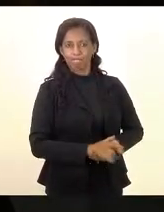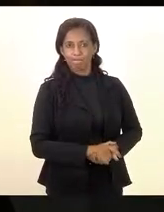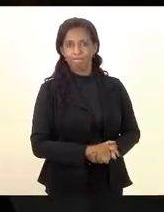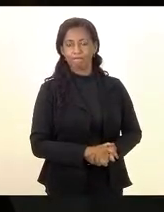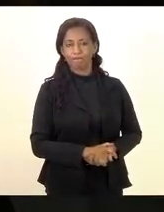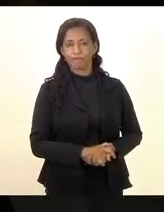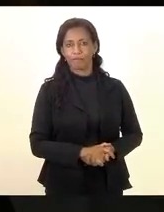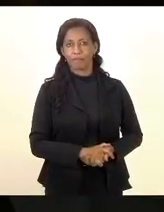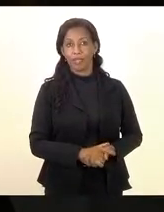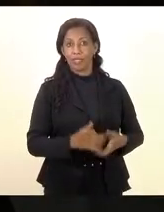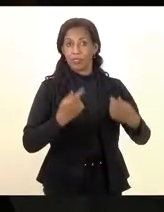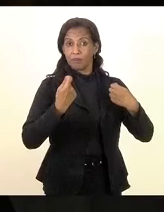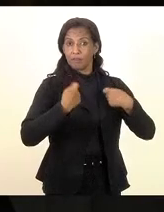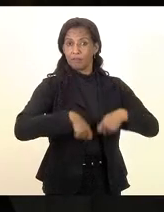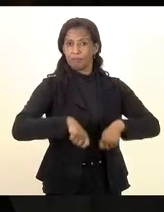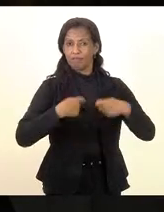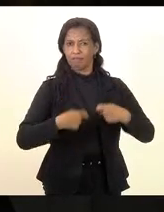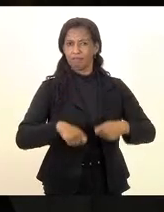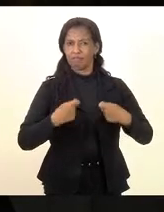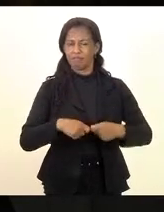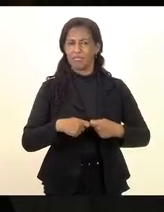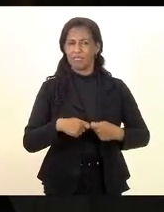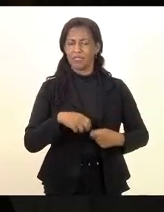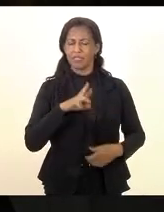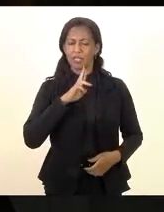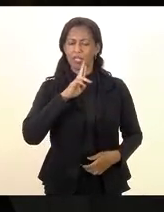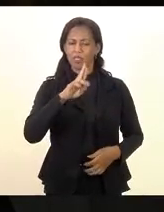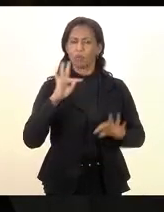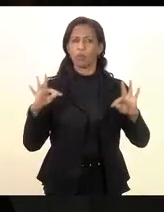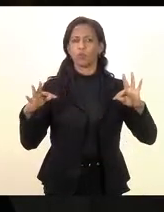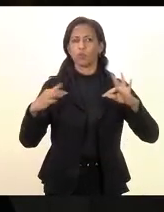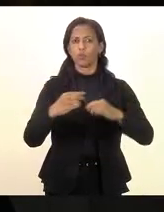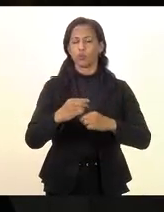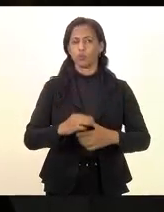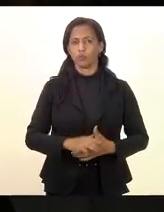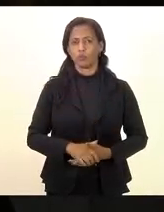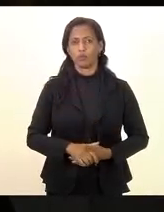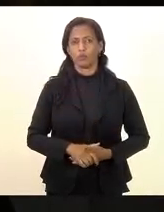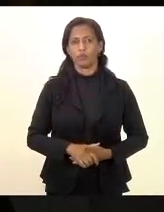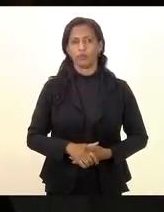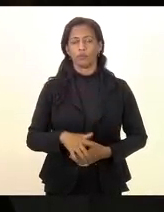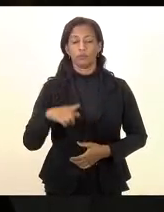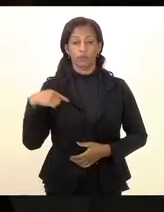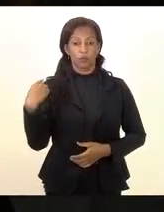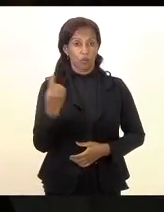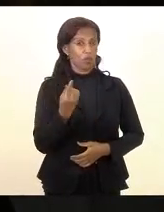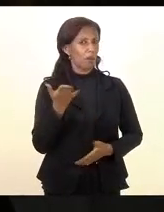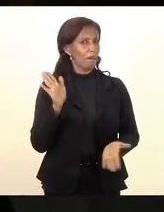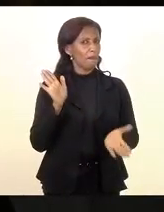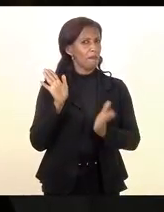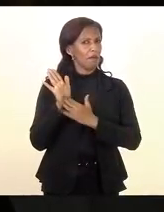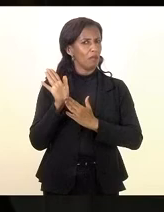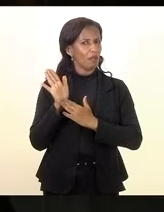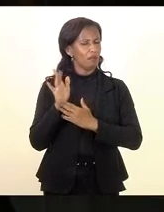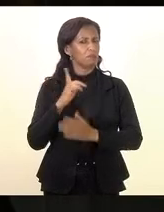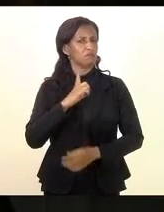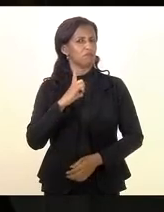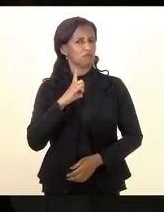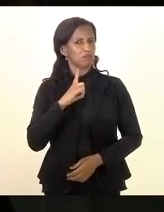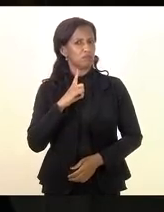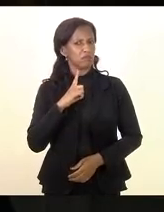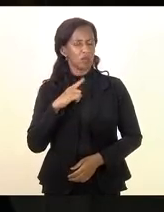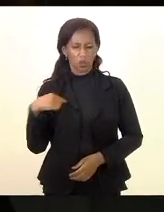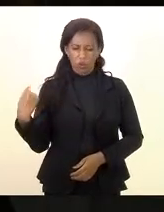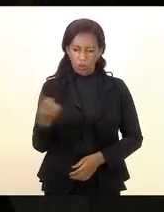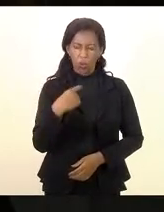e a gente precisa dar uma resposta a tudo isso nós temos mandatos populares nós fomos